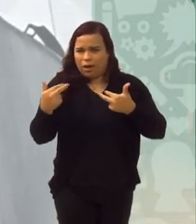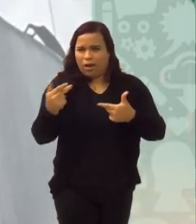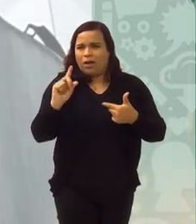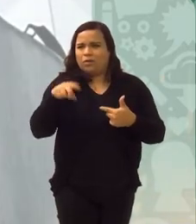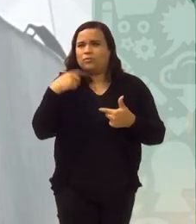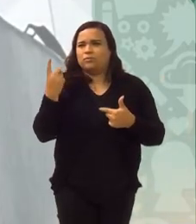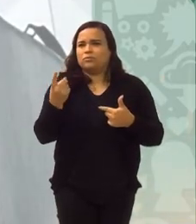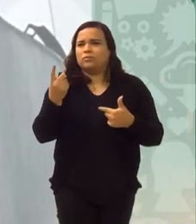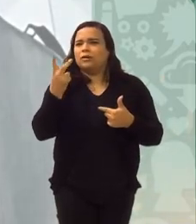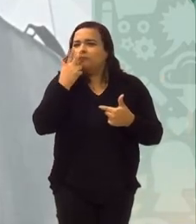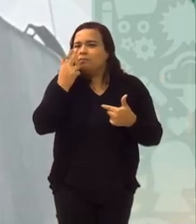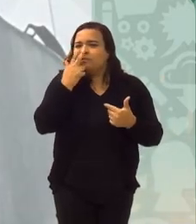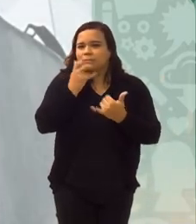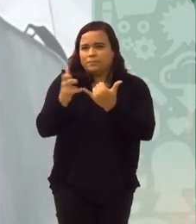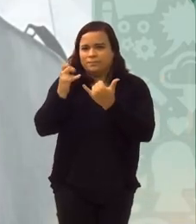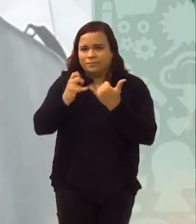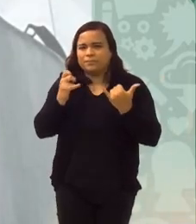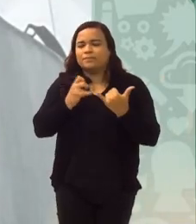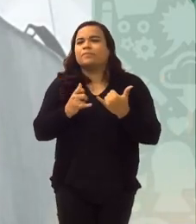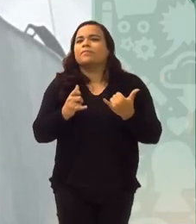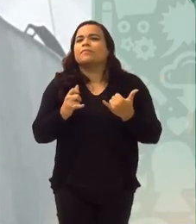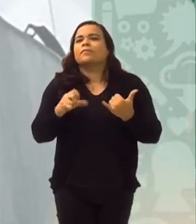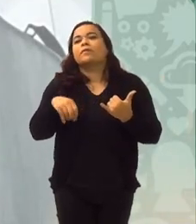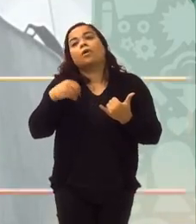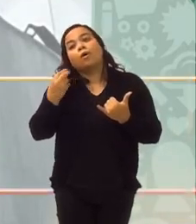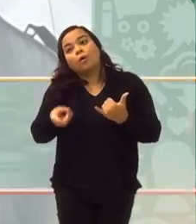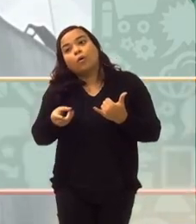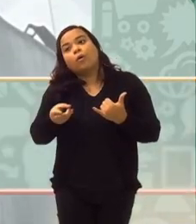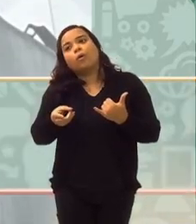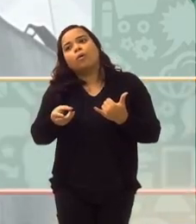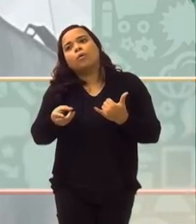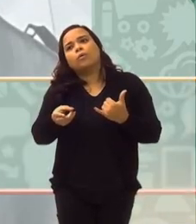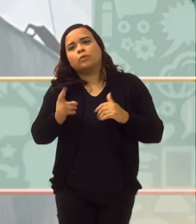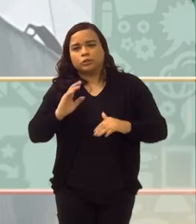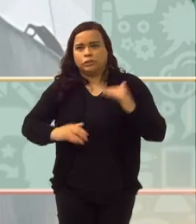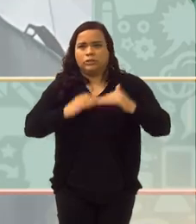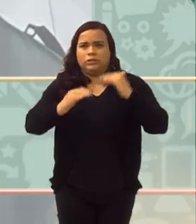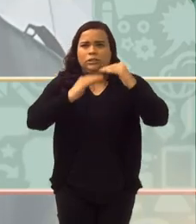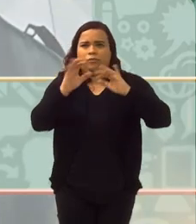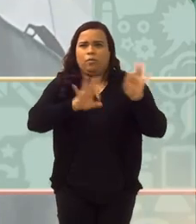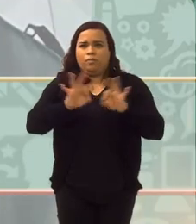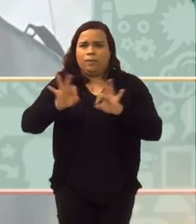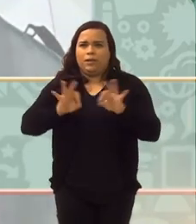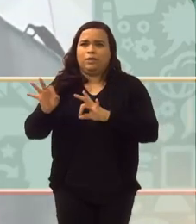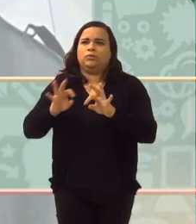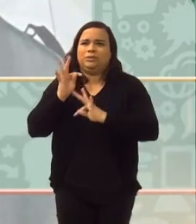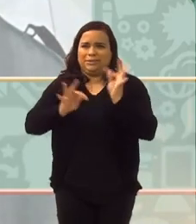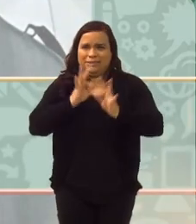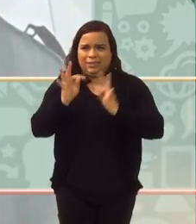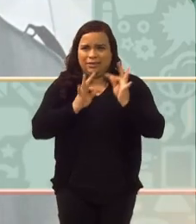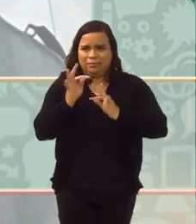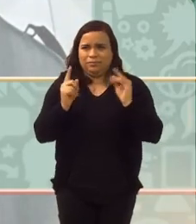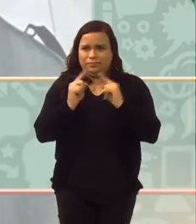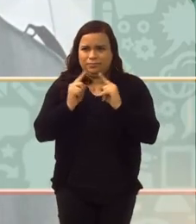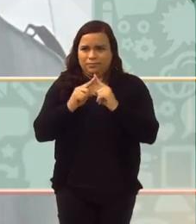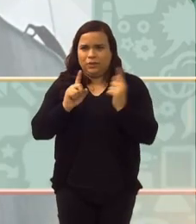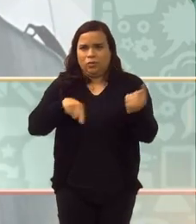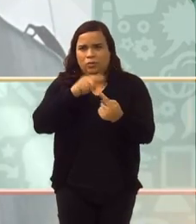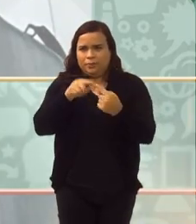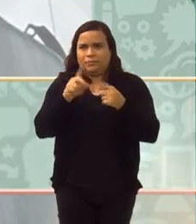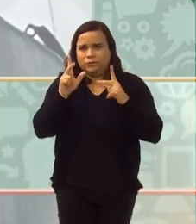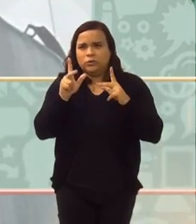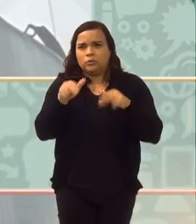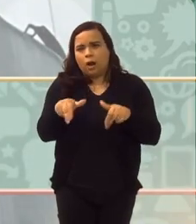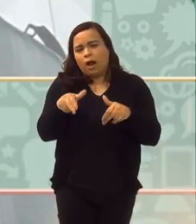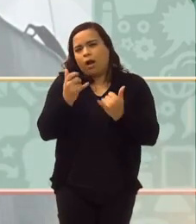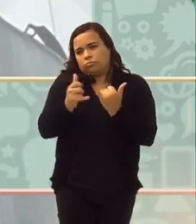mais ou menos a mesma faixa etária e transtornos similares, ou nem similares, mas assim, que no desenvolvimento